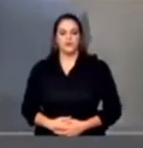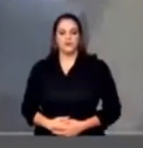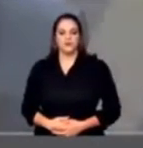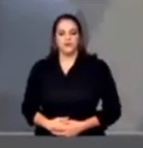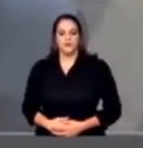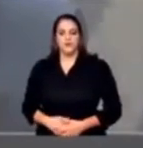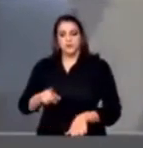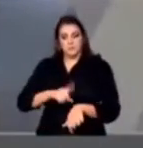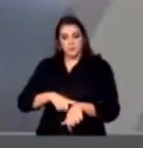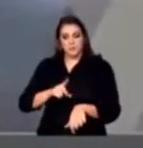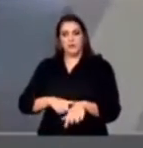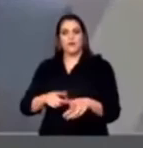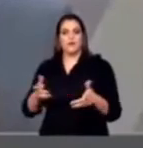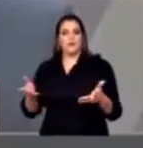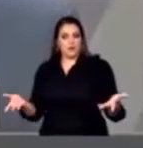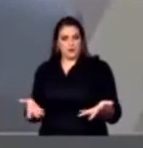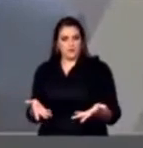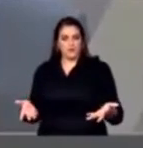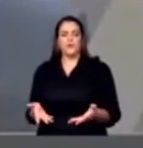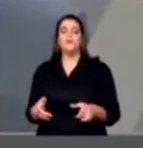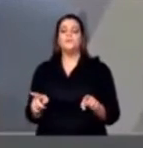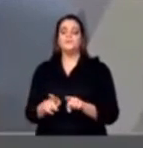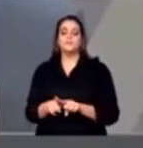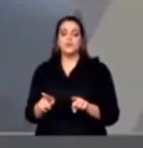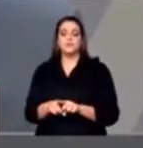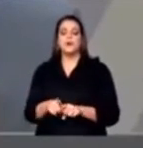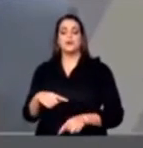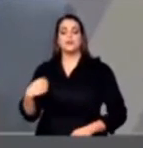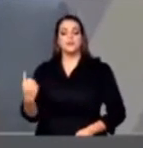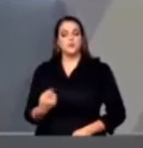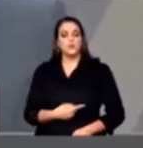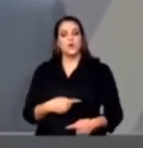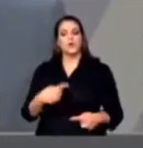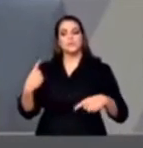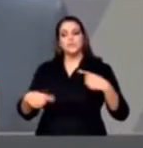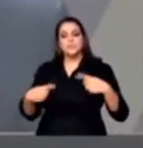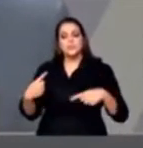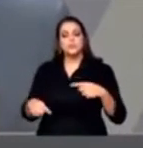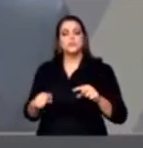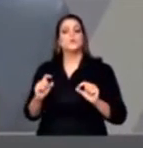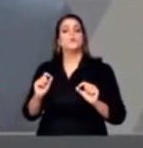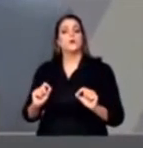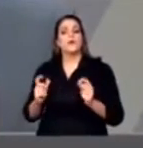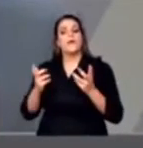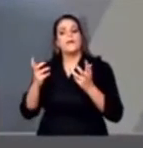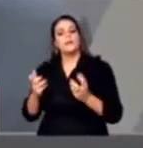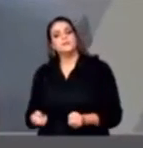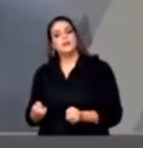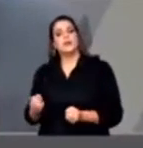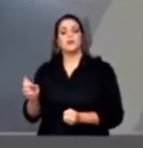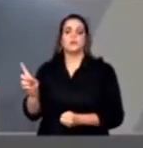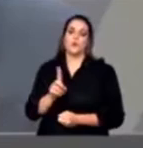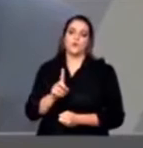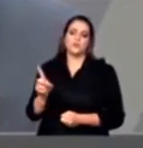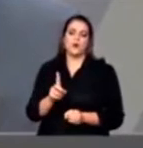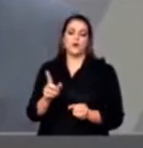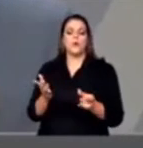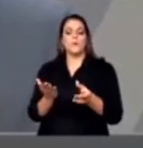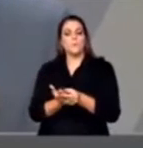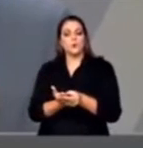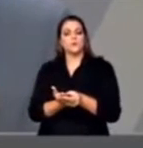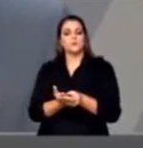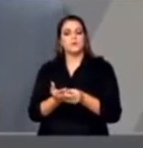nós estamos também discutindo tão somente a admissibilidade, para sabermos se estão ou não